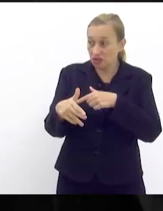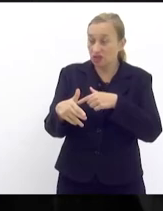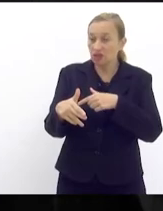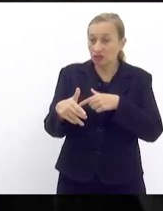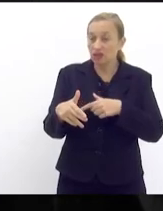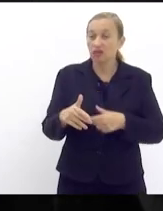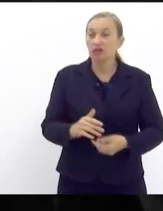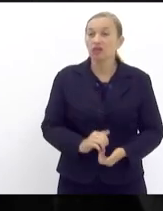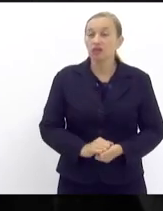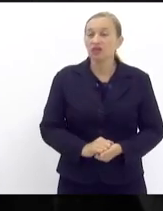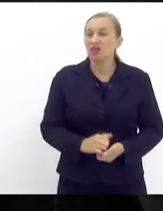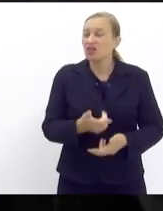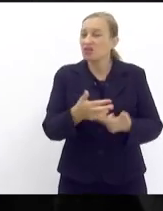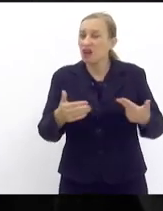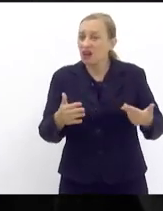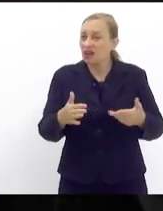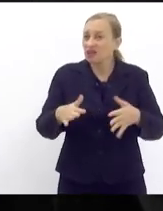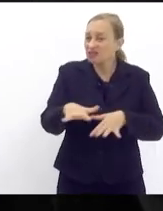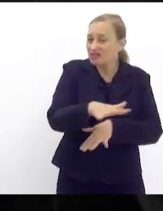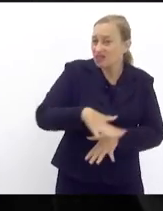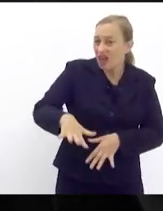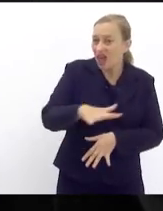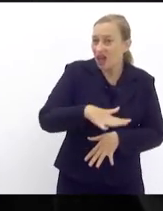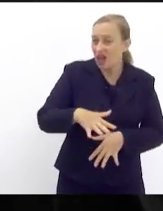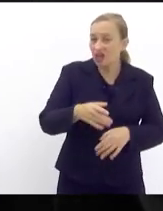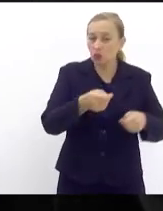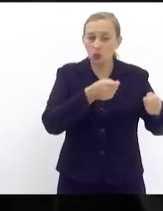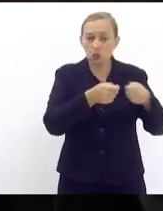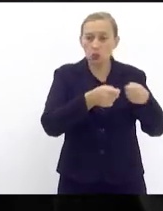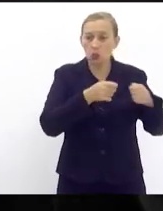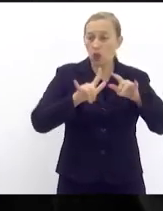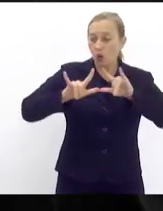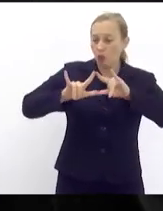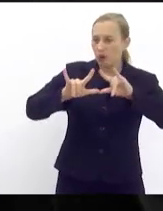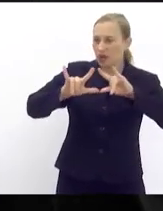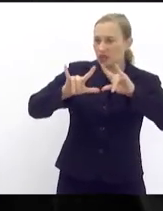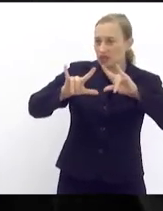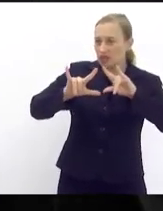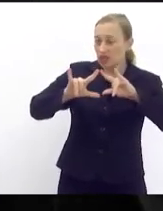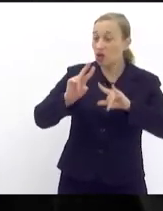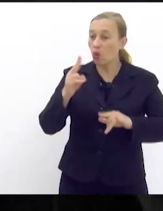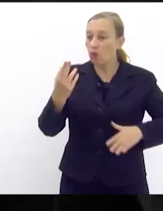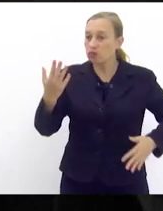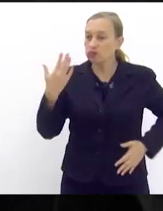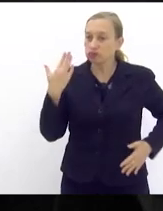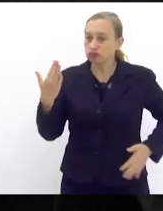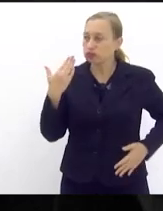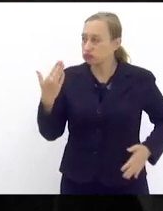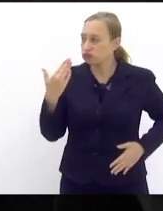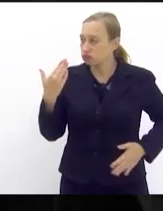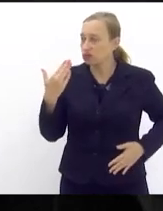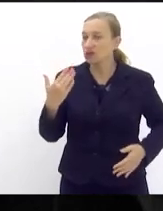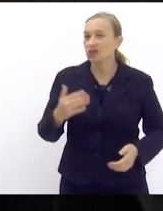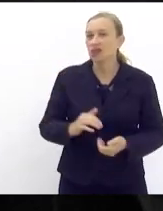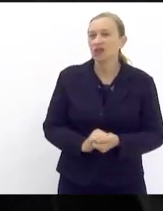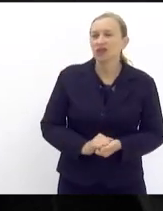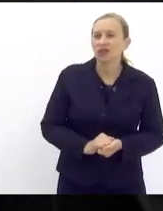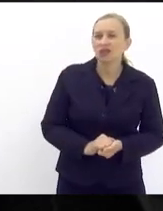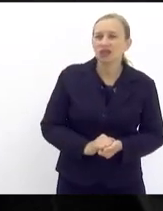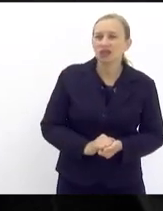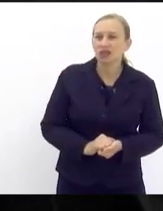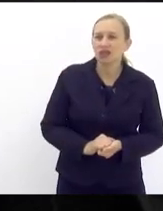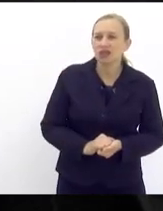porque muitas áreas estão dominadas por milícias ou narcotraficantes que são fáceis de mesma moeda